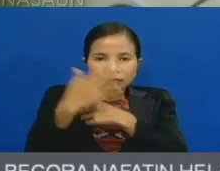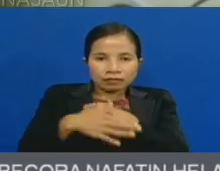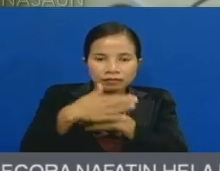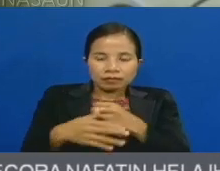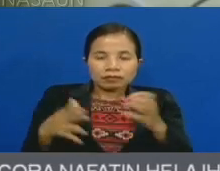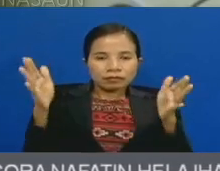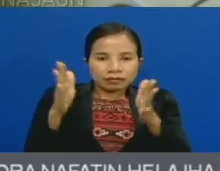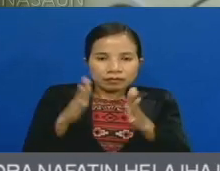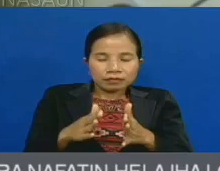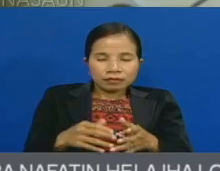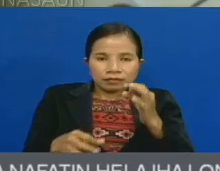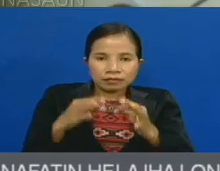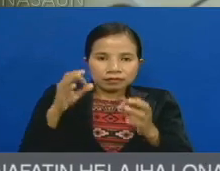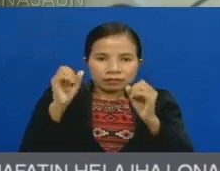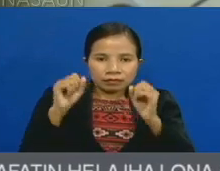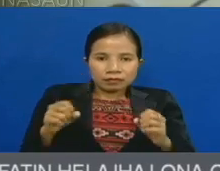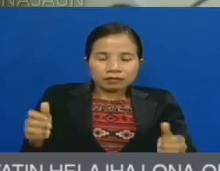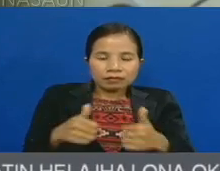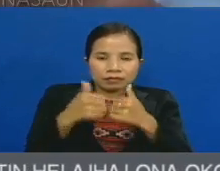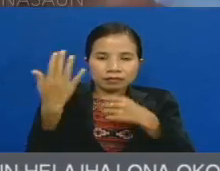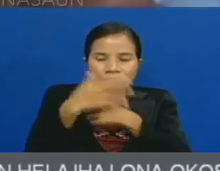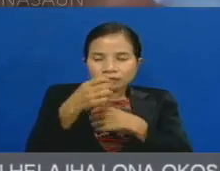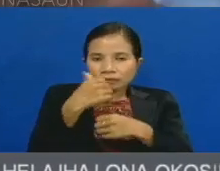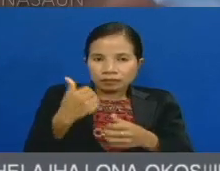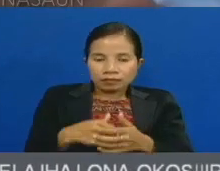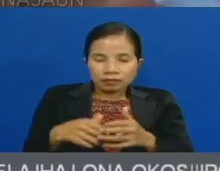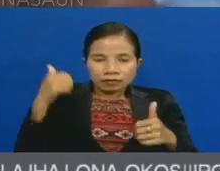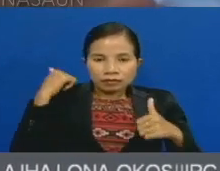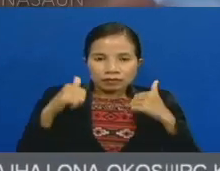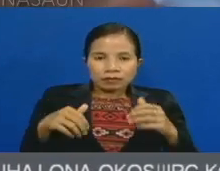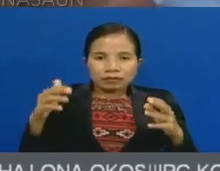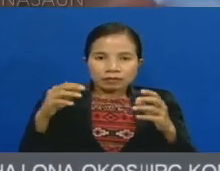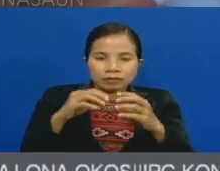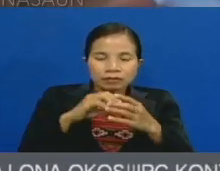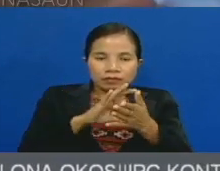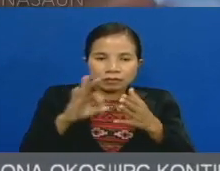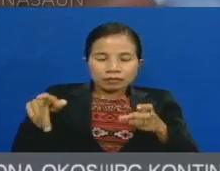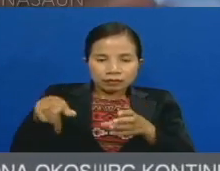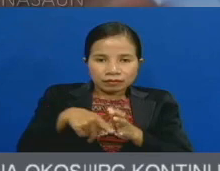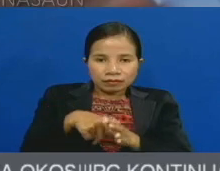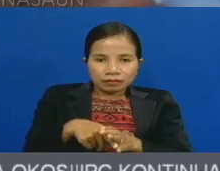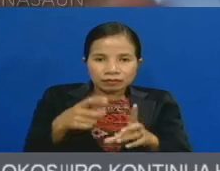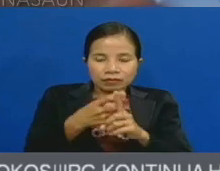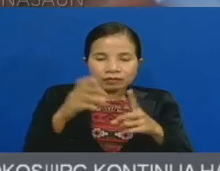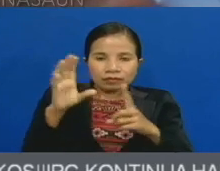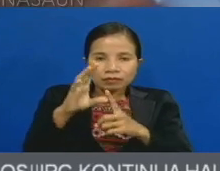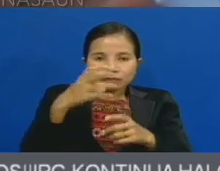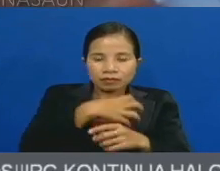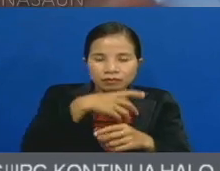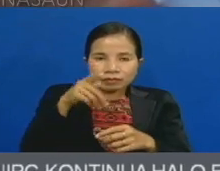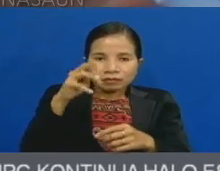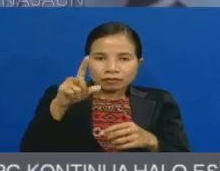kuan hurine itebelen ne competeho nação selo. Atividade surmutune conta ho participação husi comandante